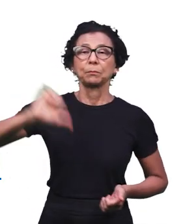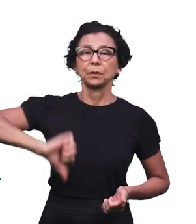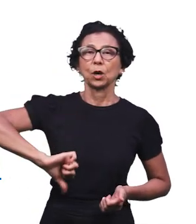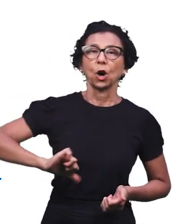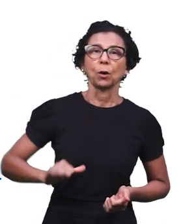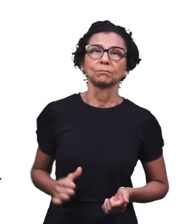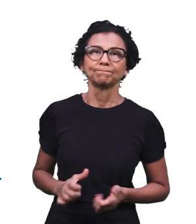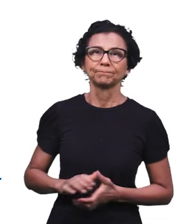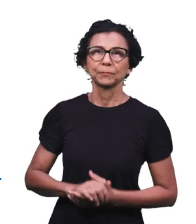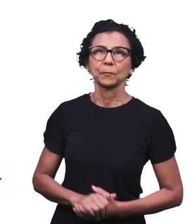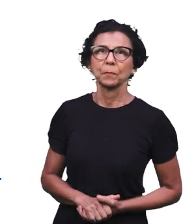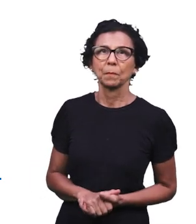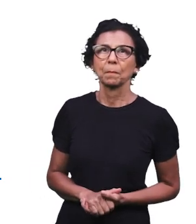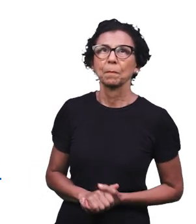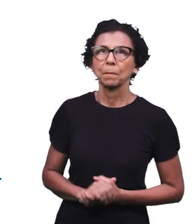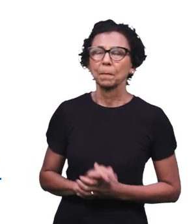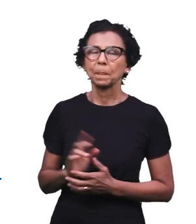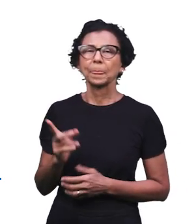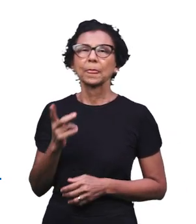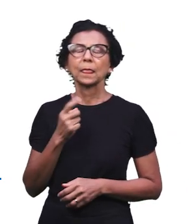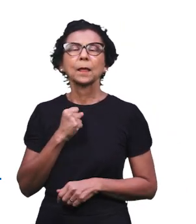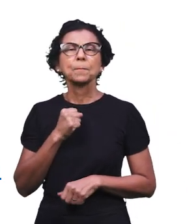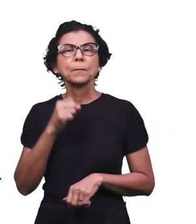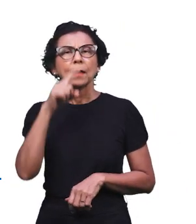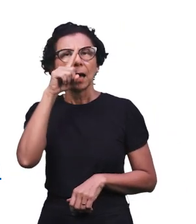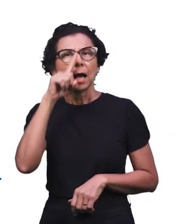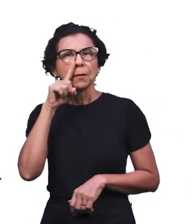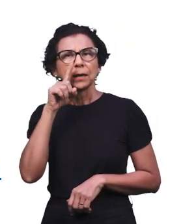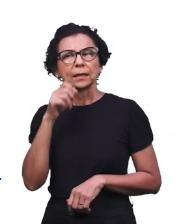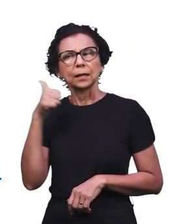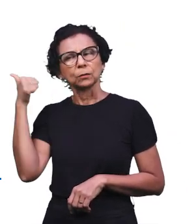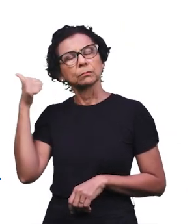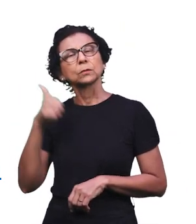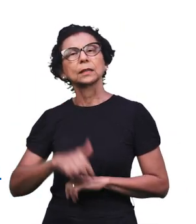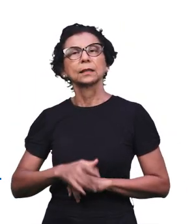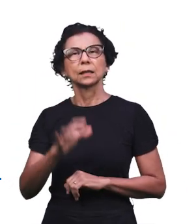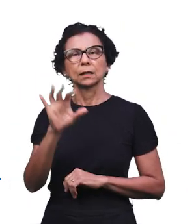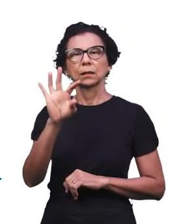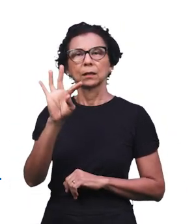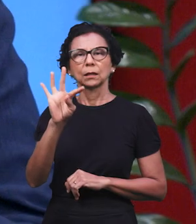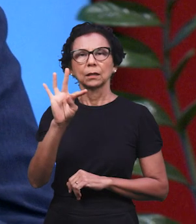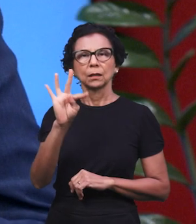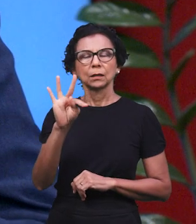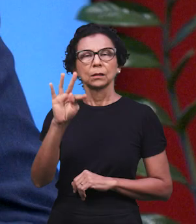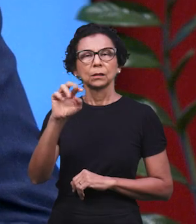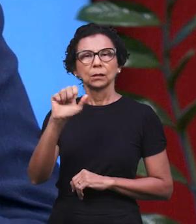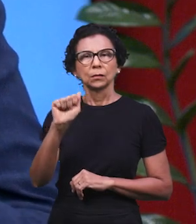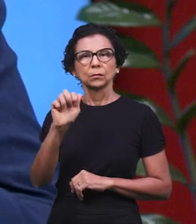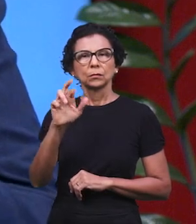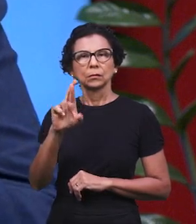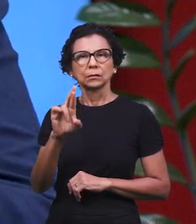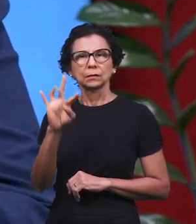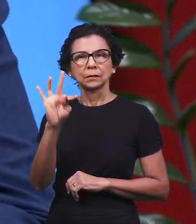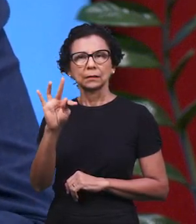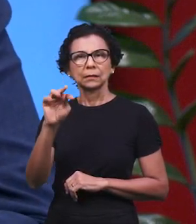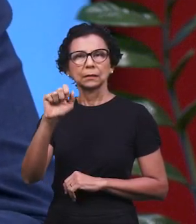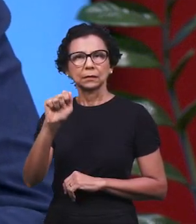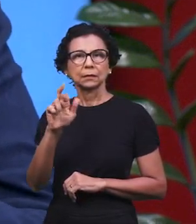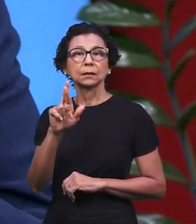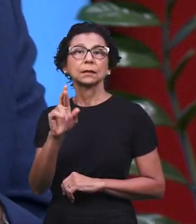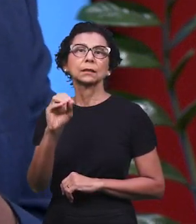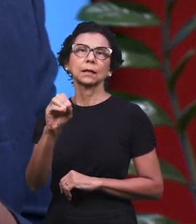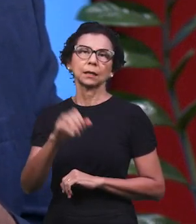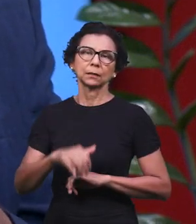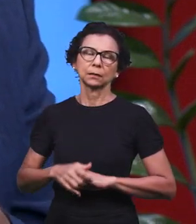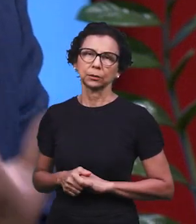isso? Me alimentei, almocei, não passei fio dental, escovei o dente, mas entre um dente e outro, o